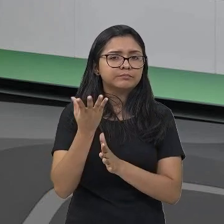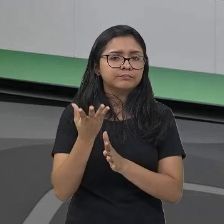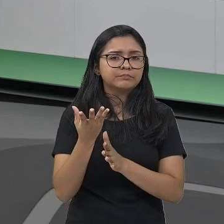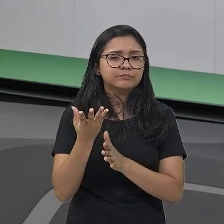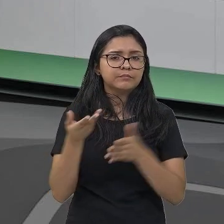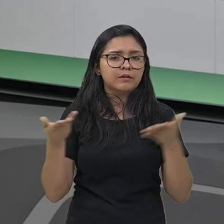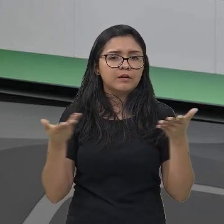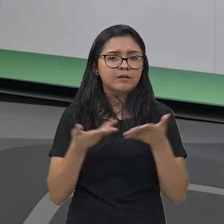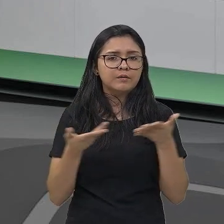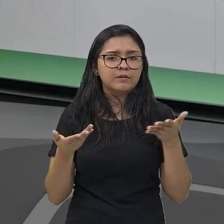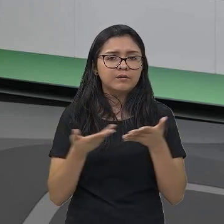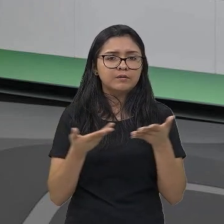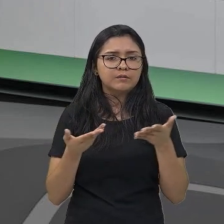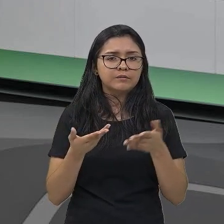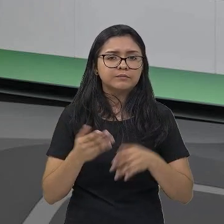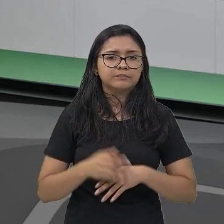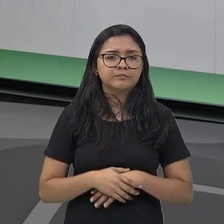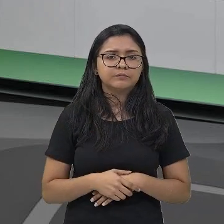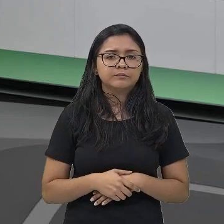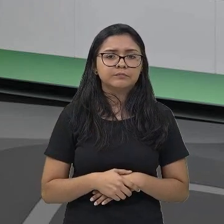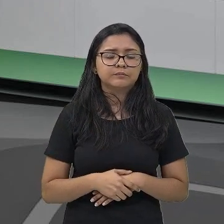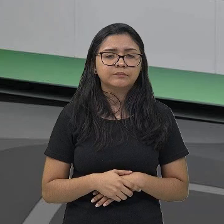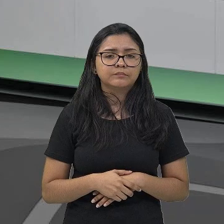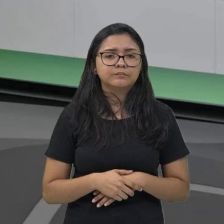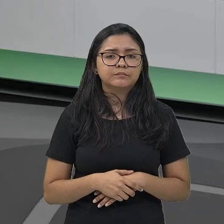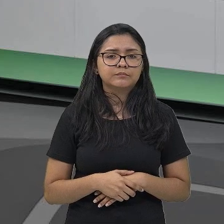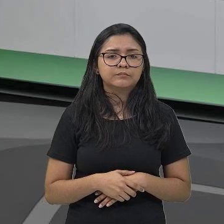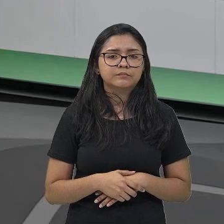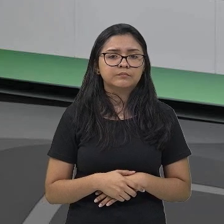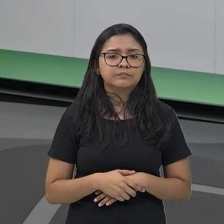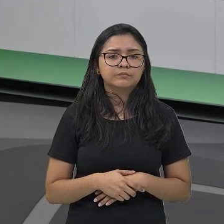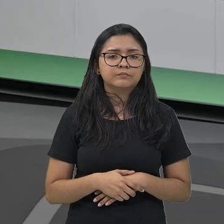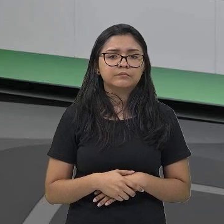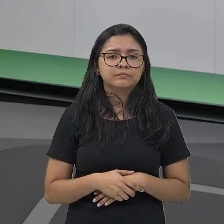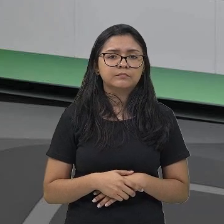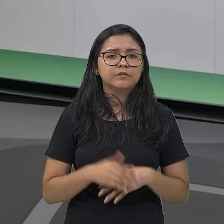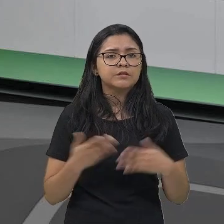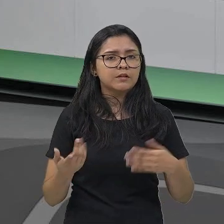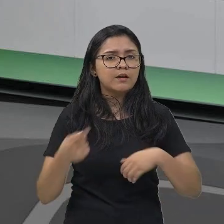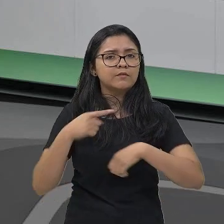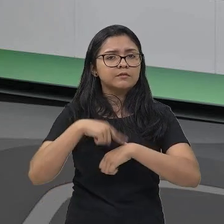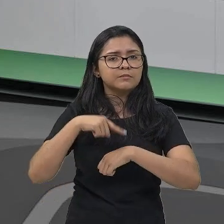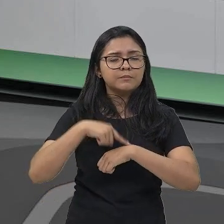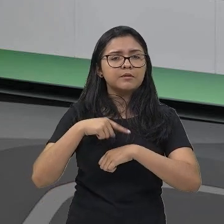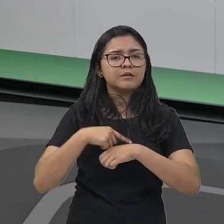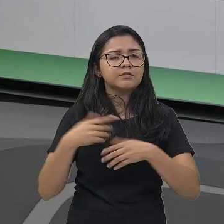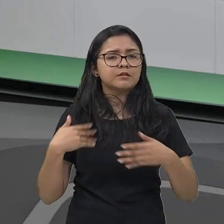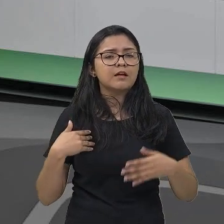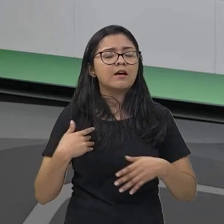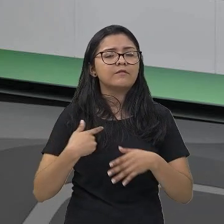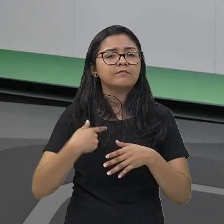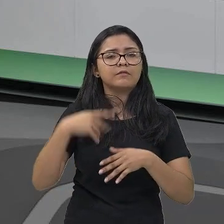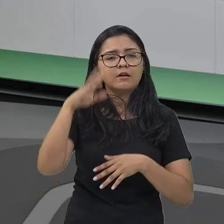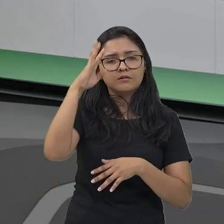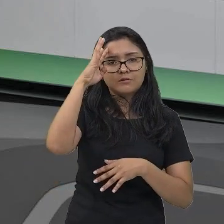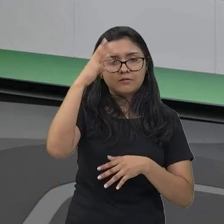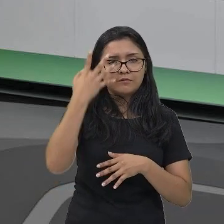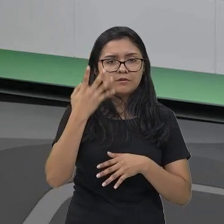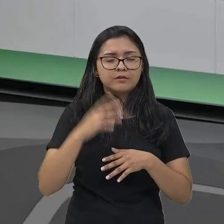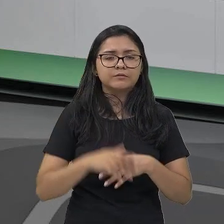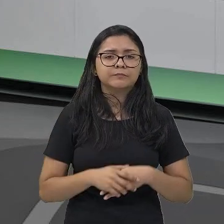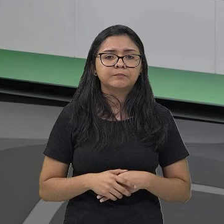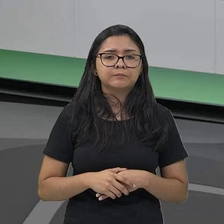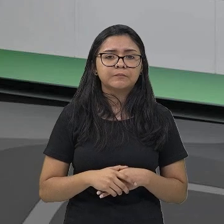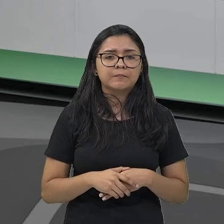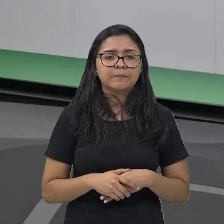nesse momento aí em que a gente estava fazendo a resolução desta questão. Então,